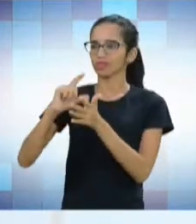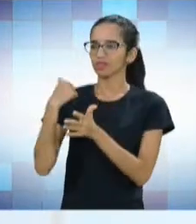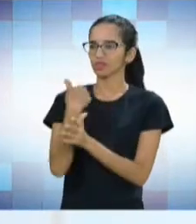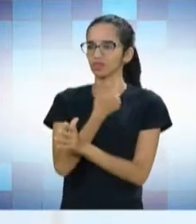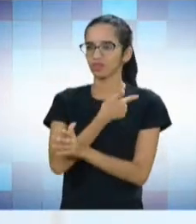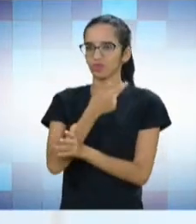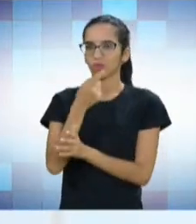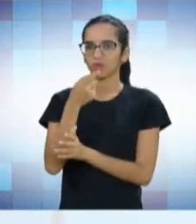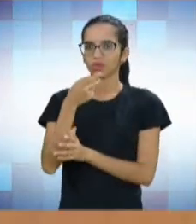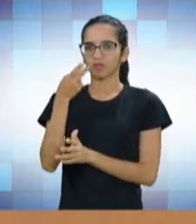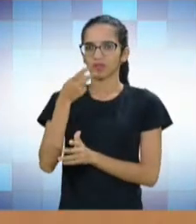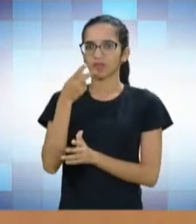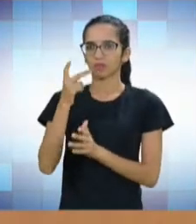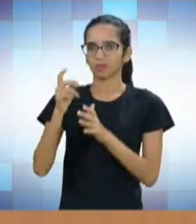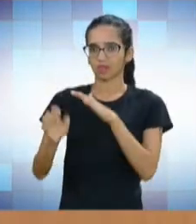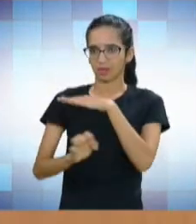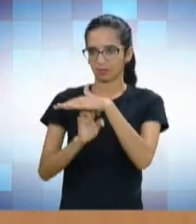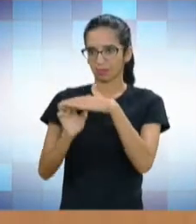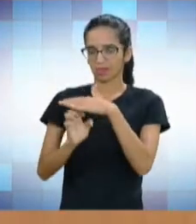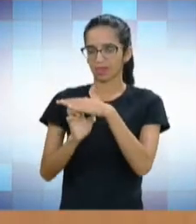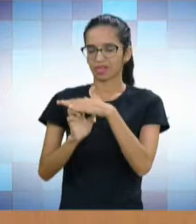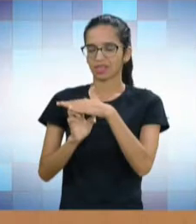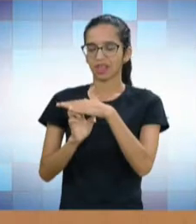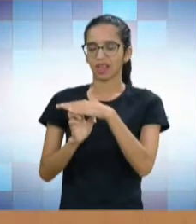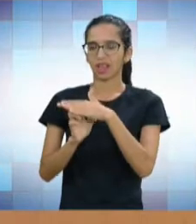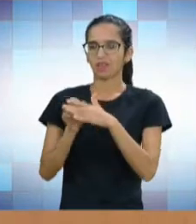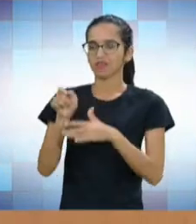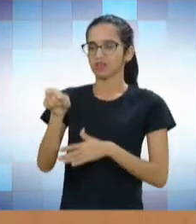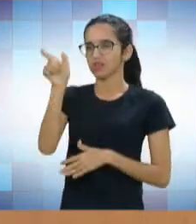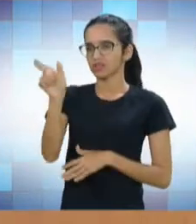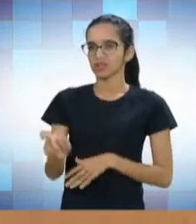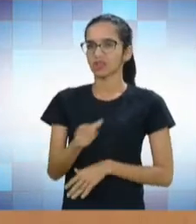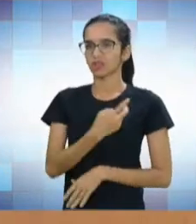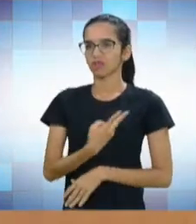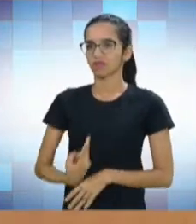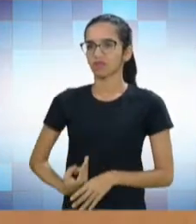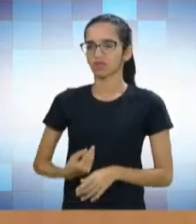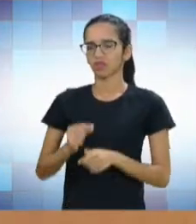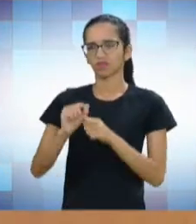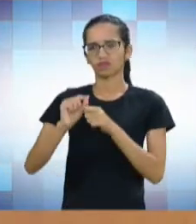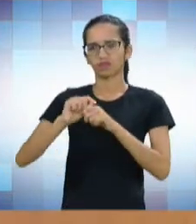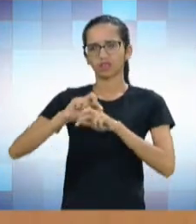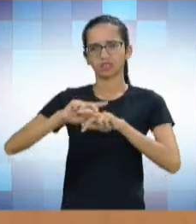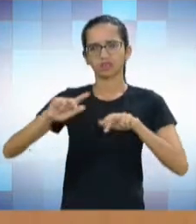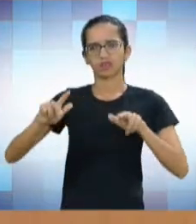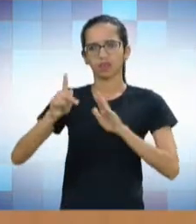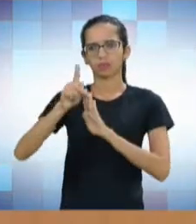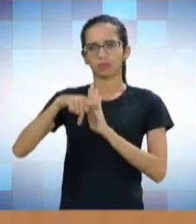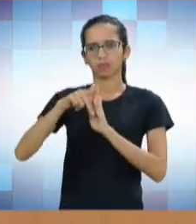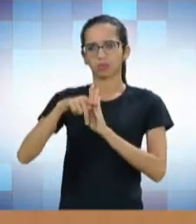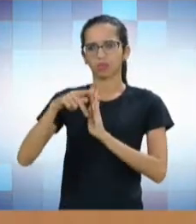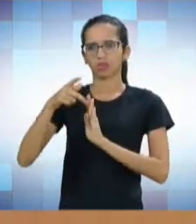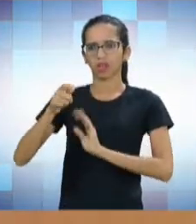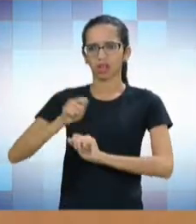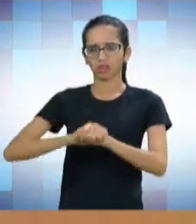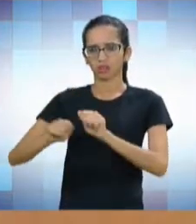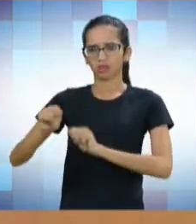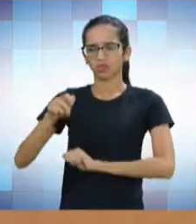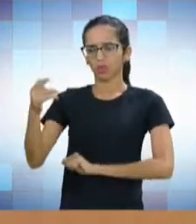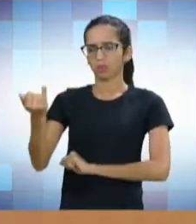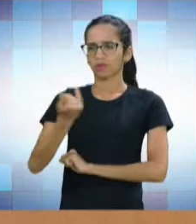antes de voltar pra o empreendedorismo é o senhor como o vereador apresentou vários projetos na primeira administração